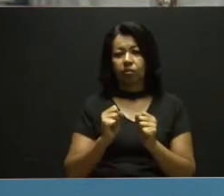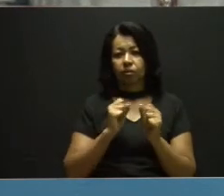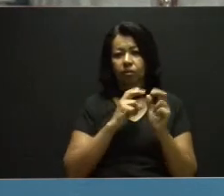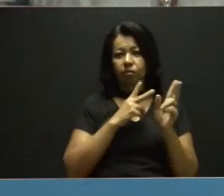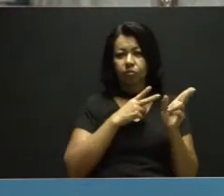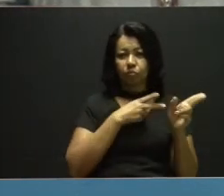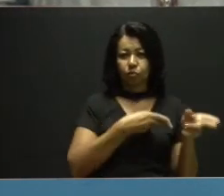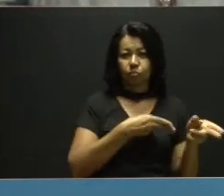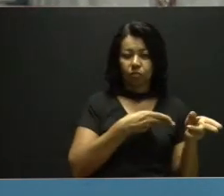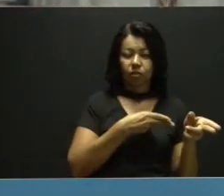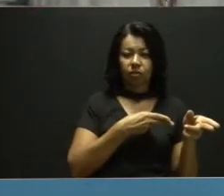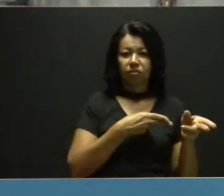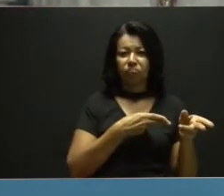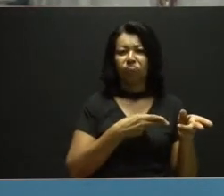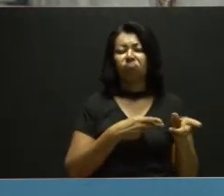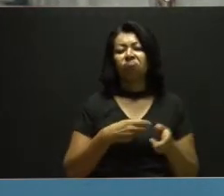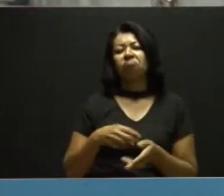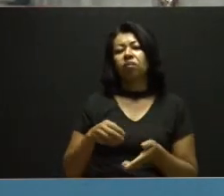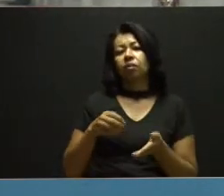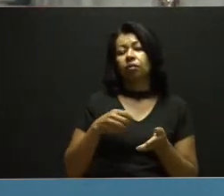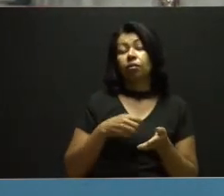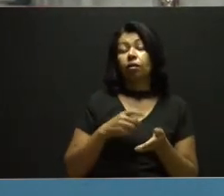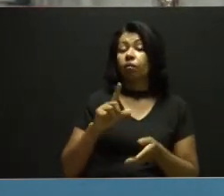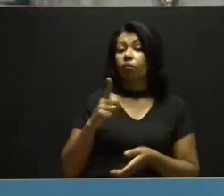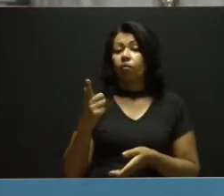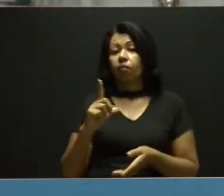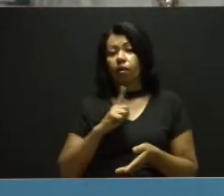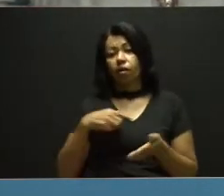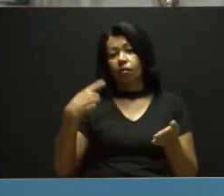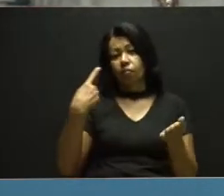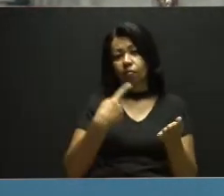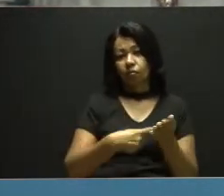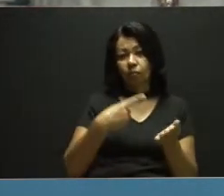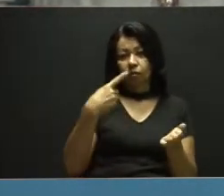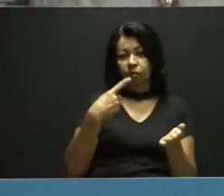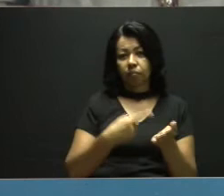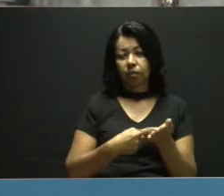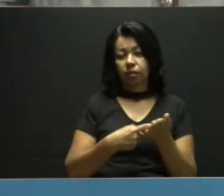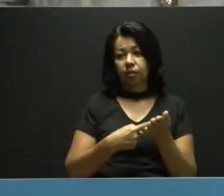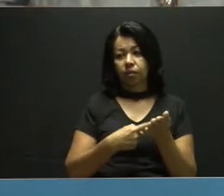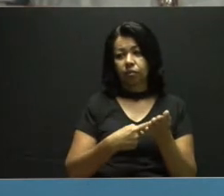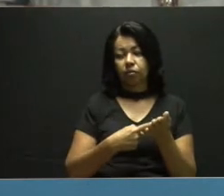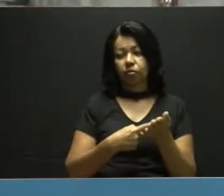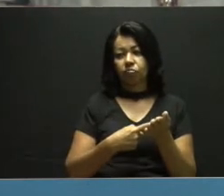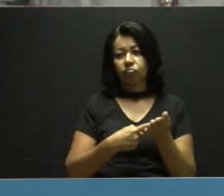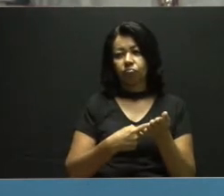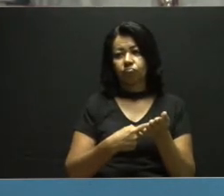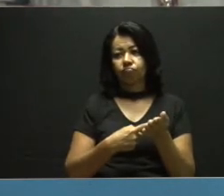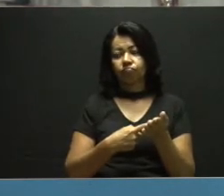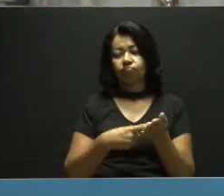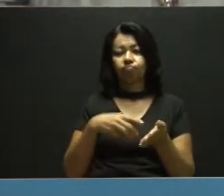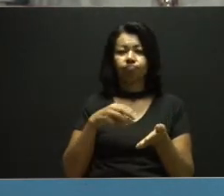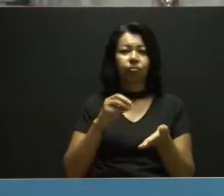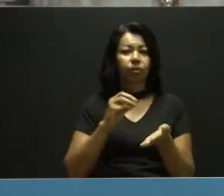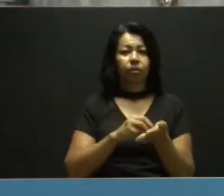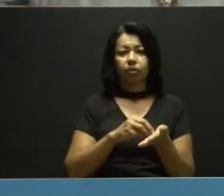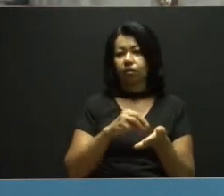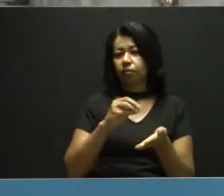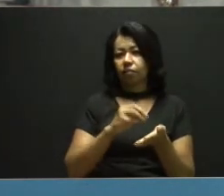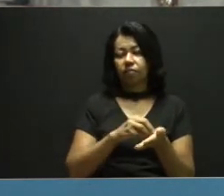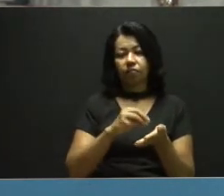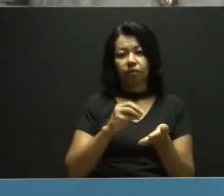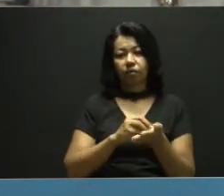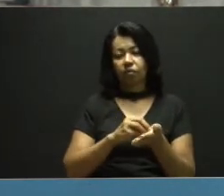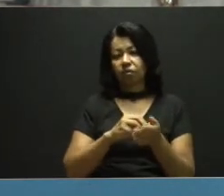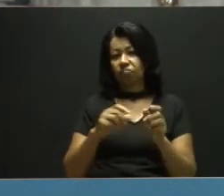sai desse compromisso se decide serviço e